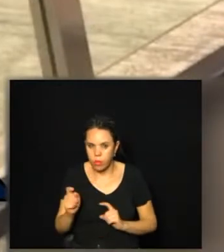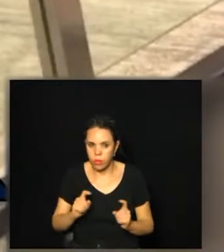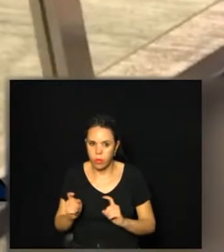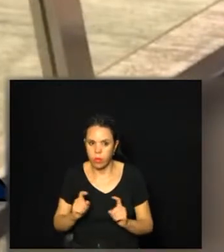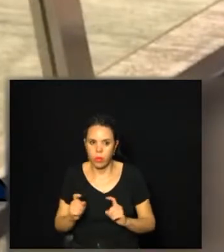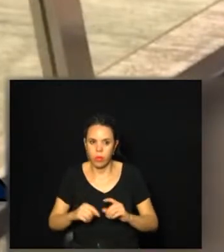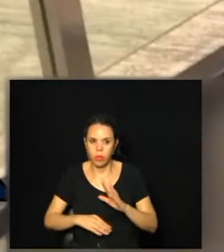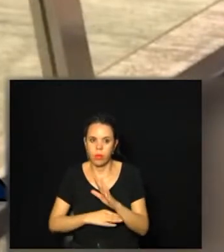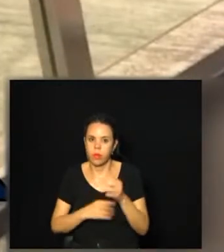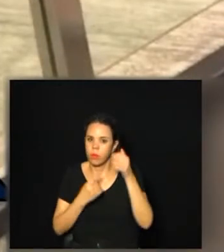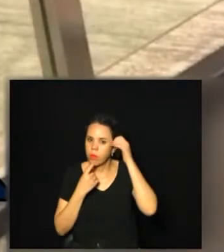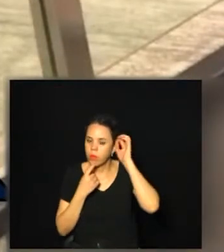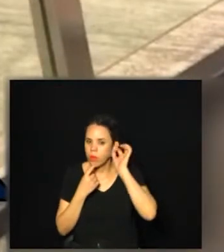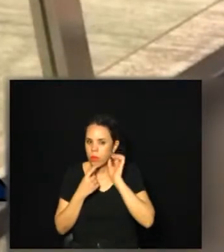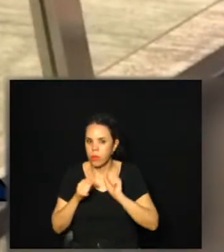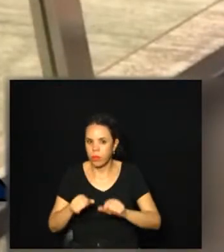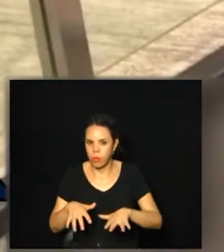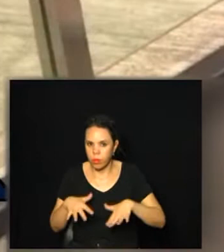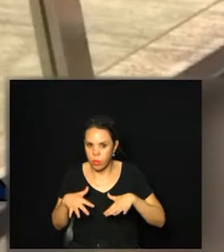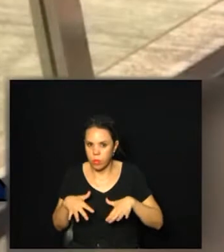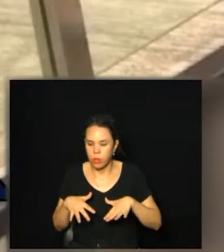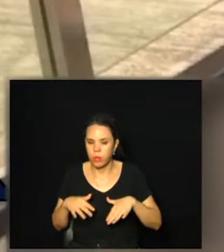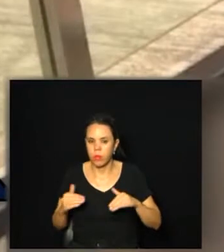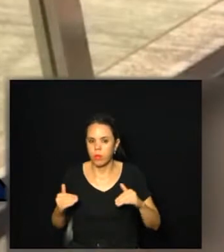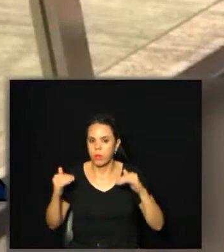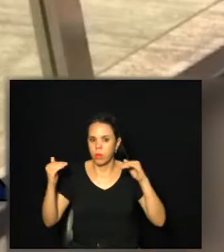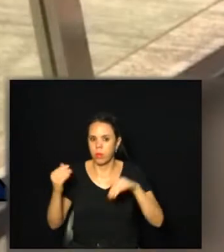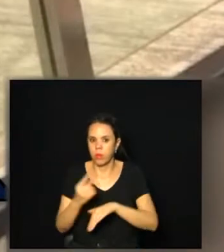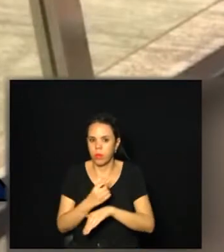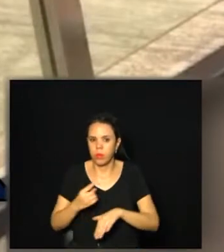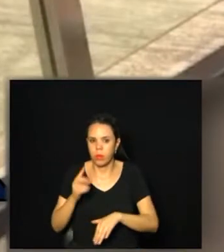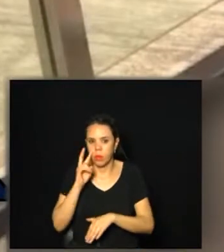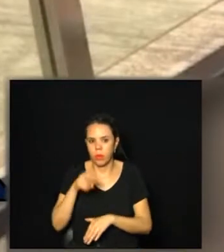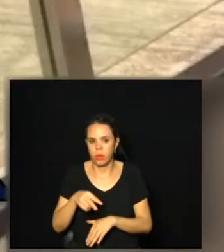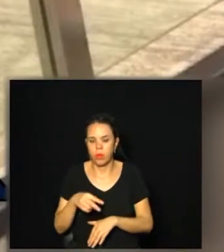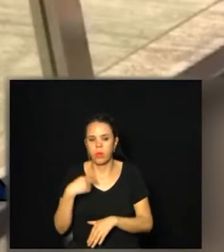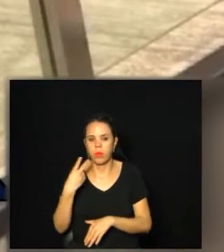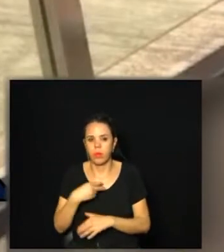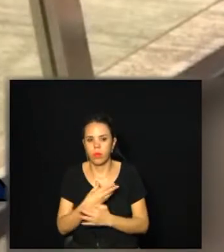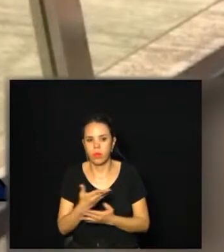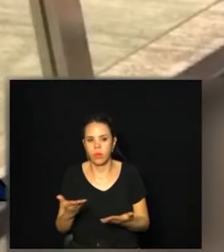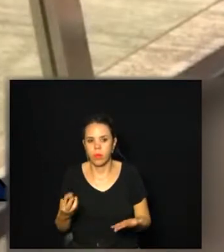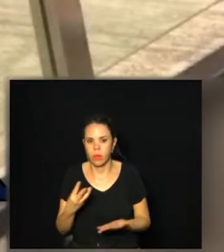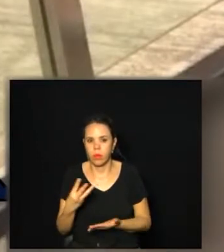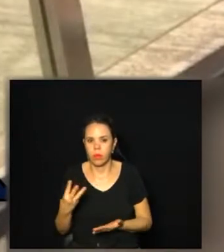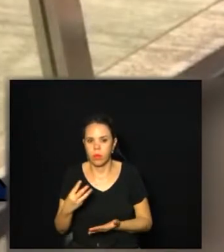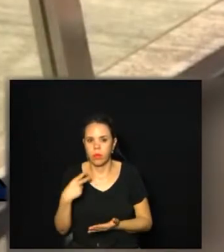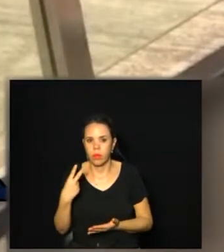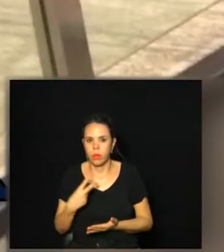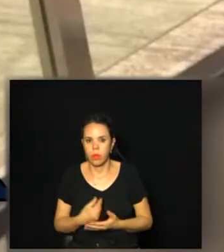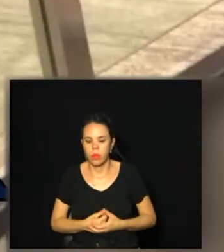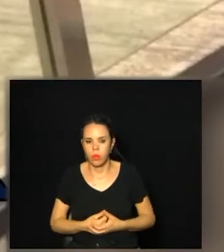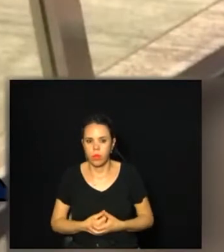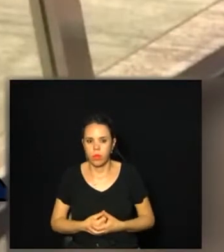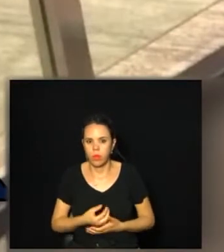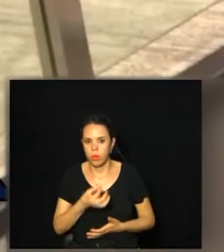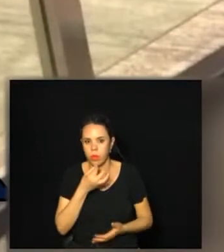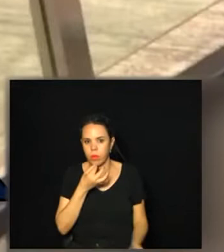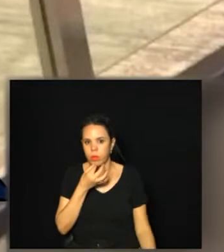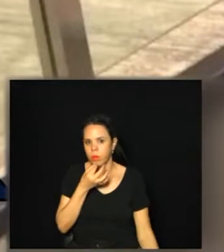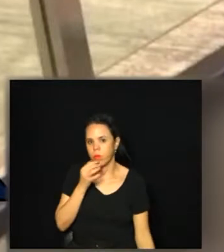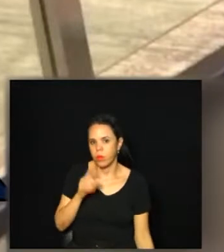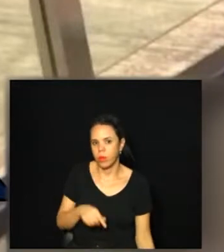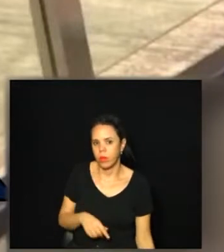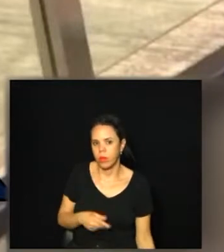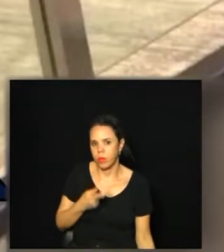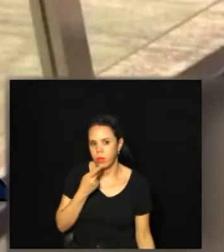da Câmara Municipal, no plenário, que é soberano, para ver se os vereadores, os 33 vereadores, opinem,